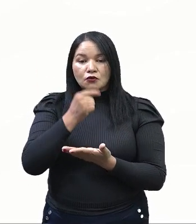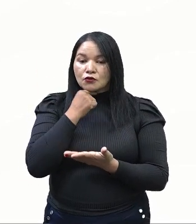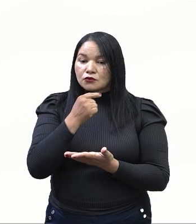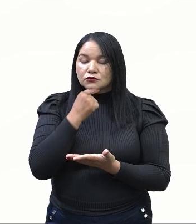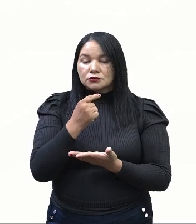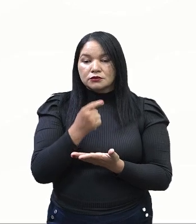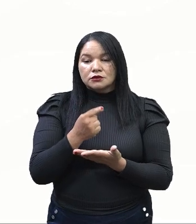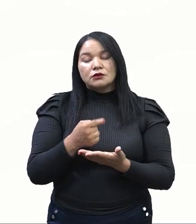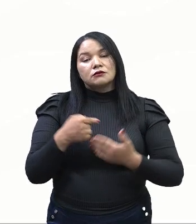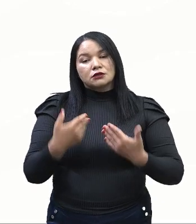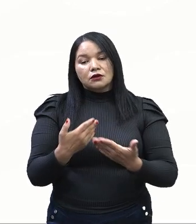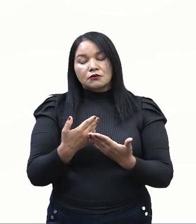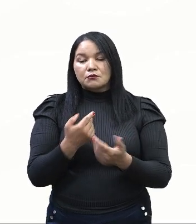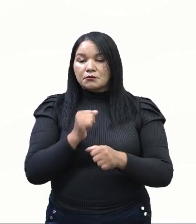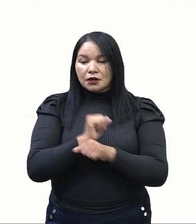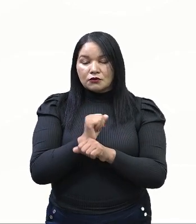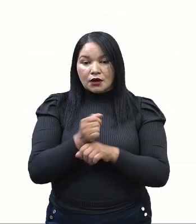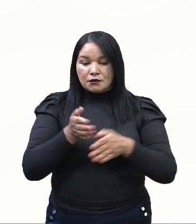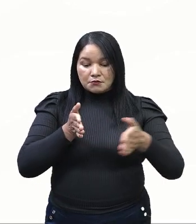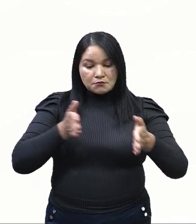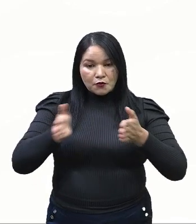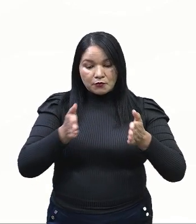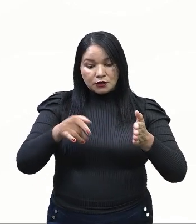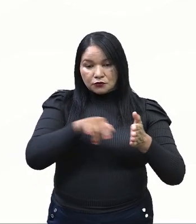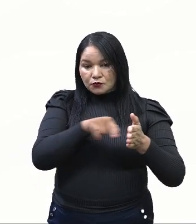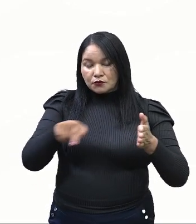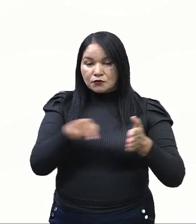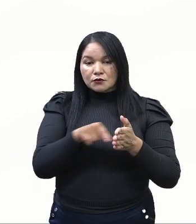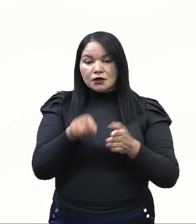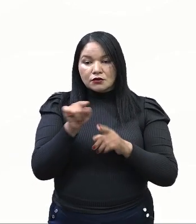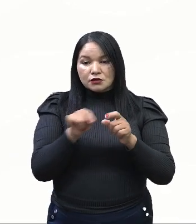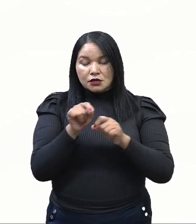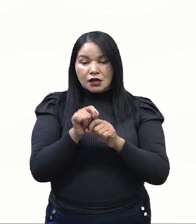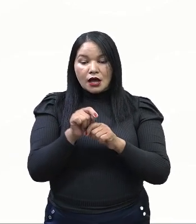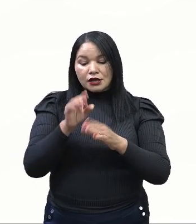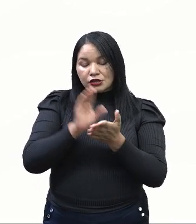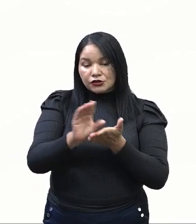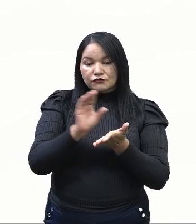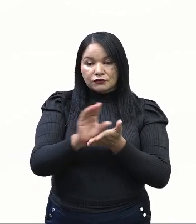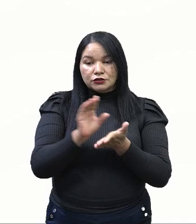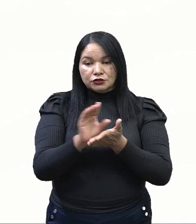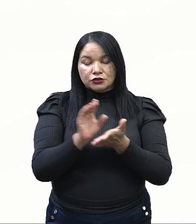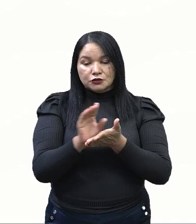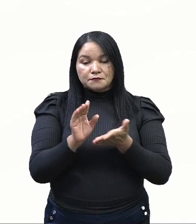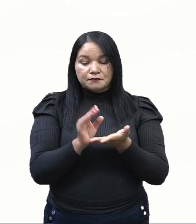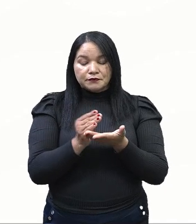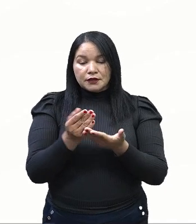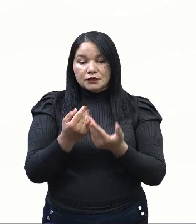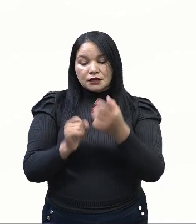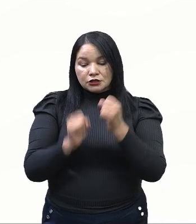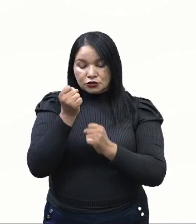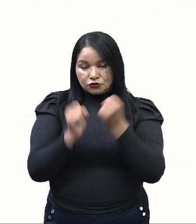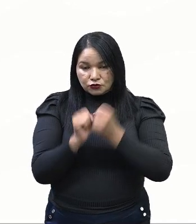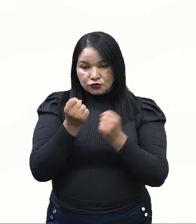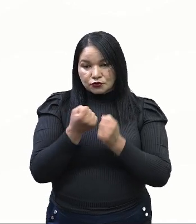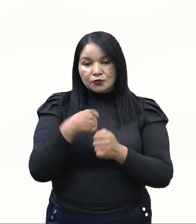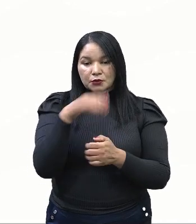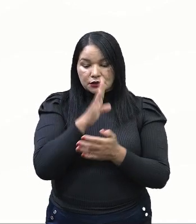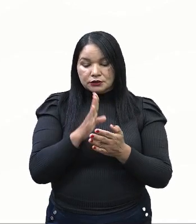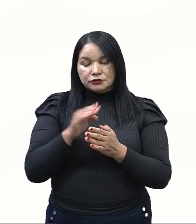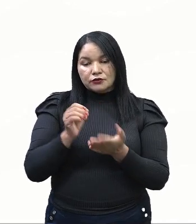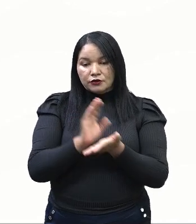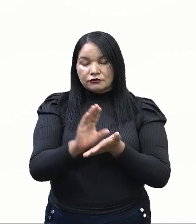esse momento, o Brasil vai investir nas indústrias e vai passar a produzir esses produtos,